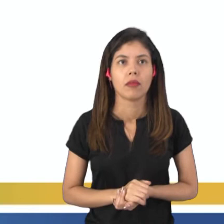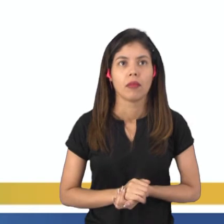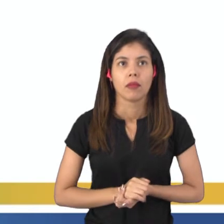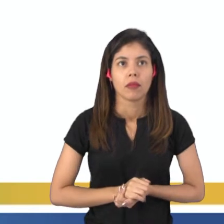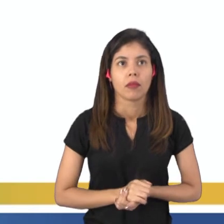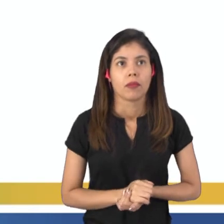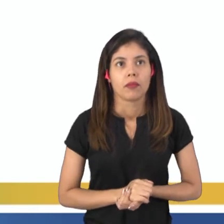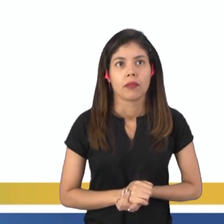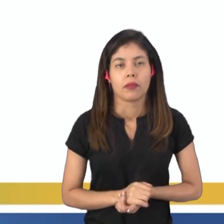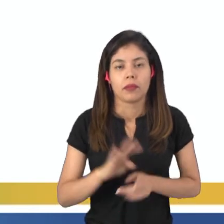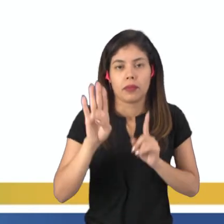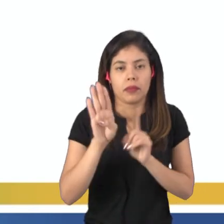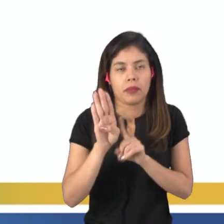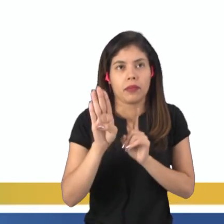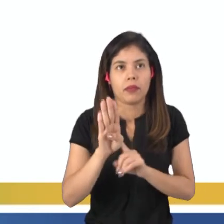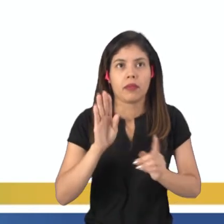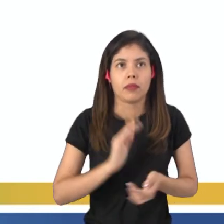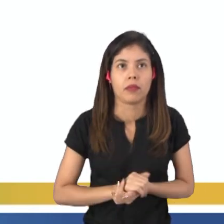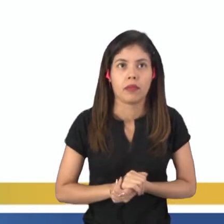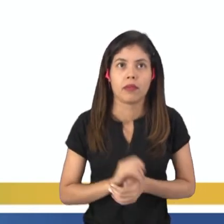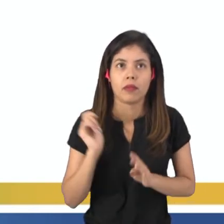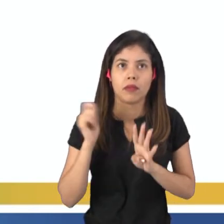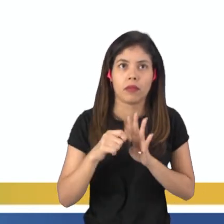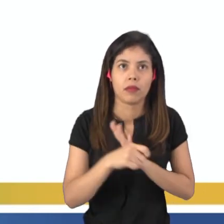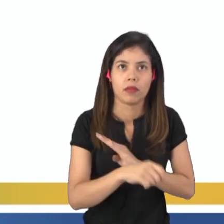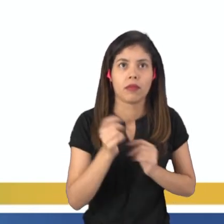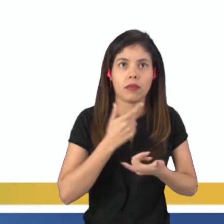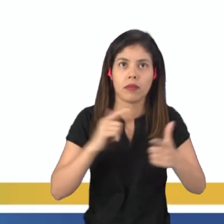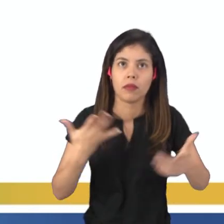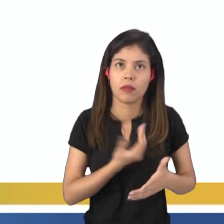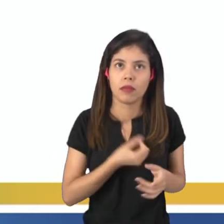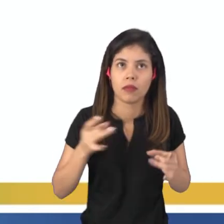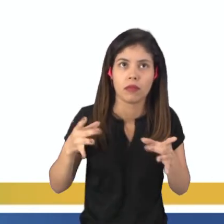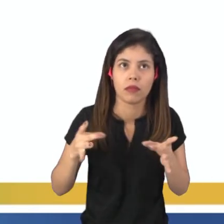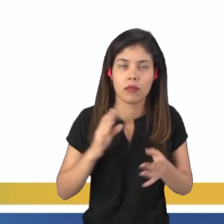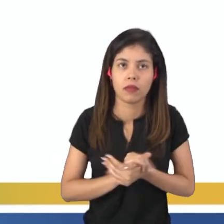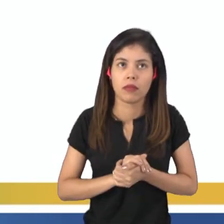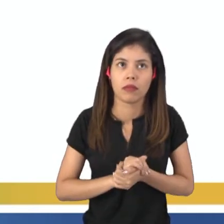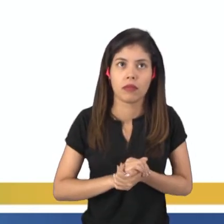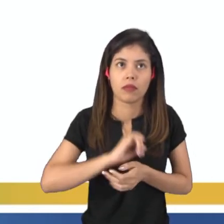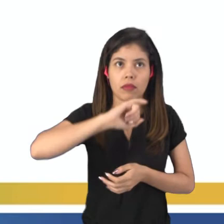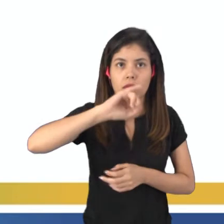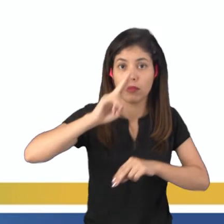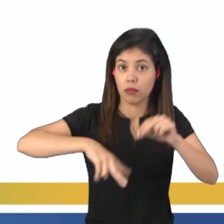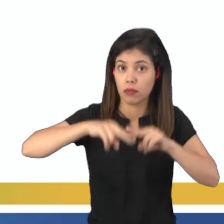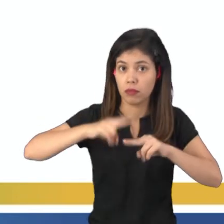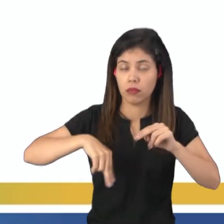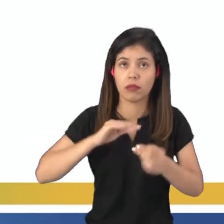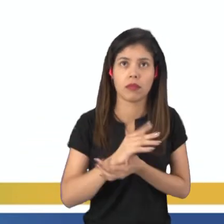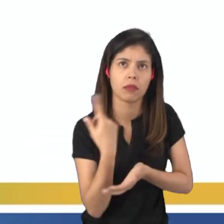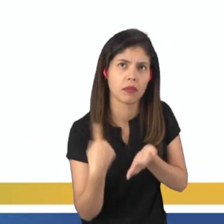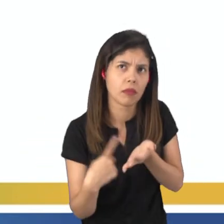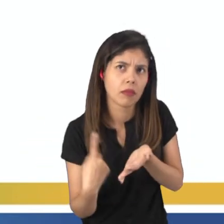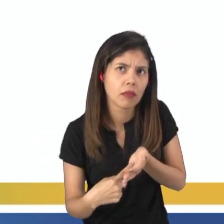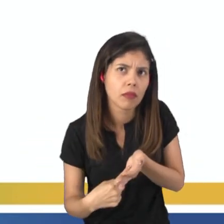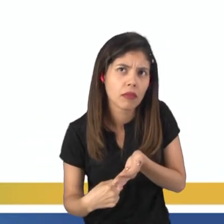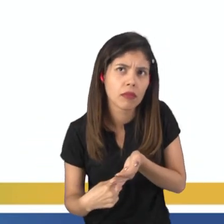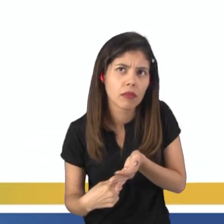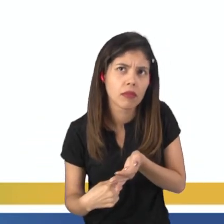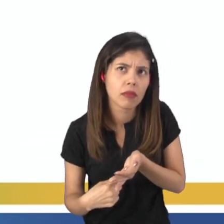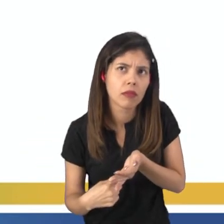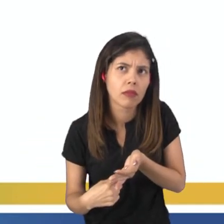está correta. O mês, letra B, o mês com maior número de vendas no semestre foi junho. Você concorda que foi